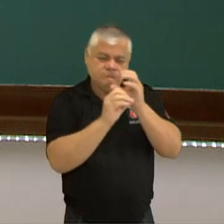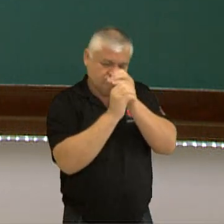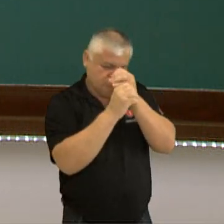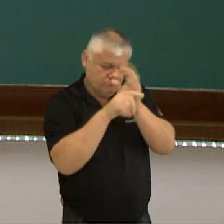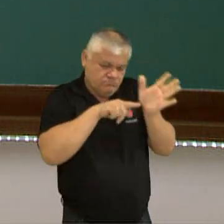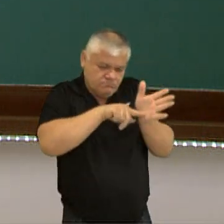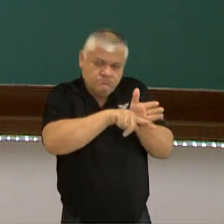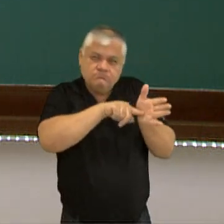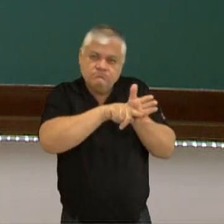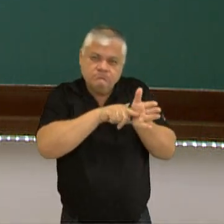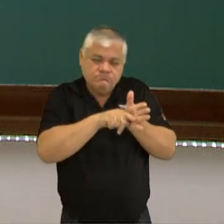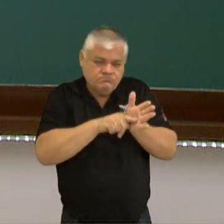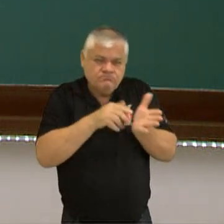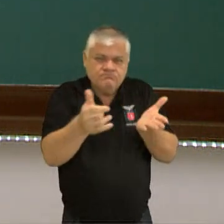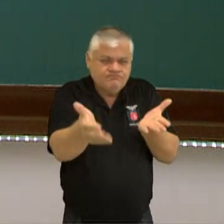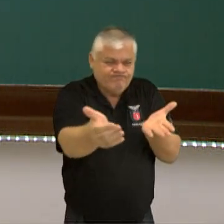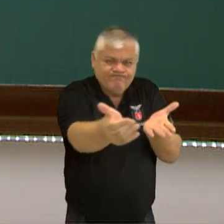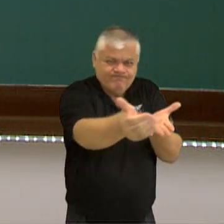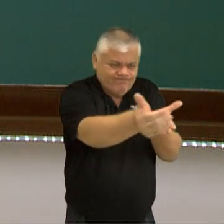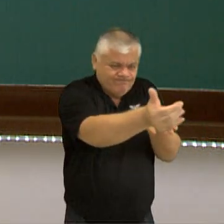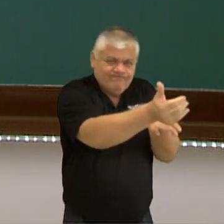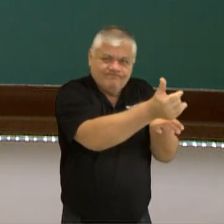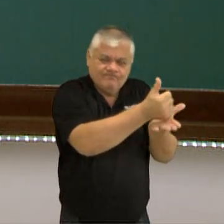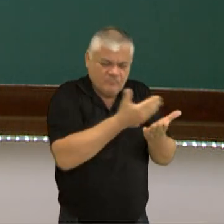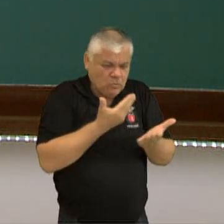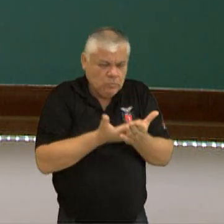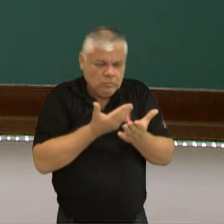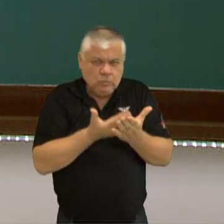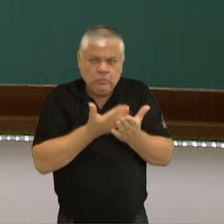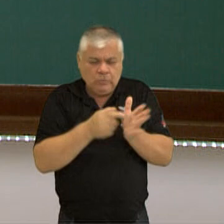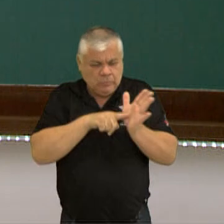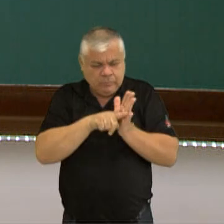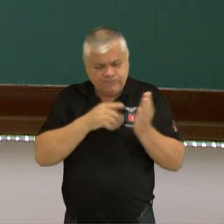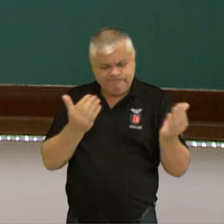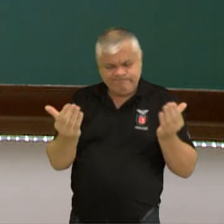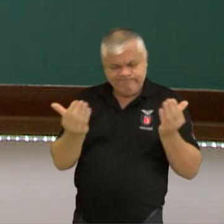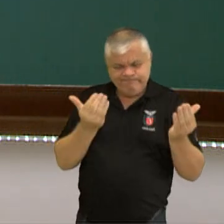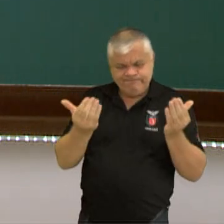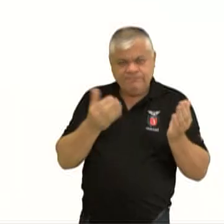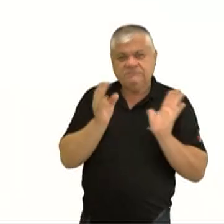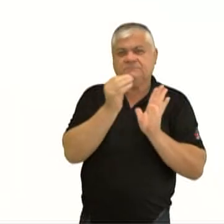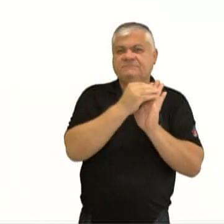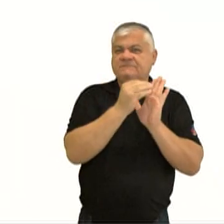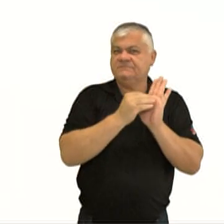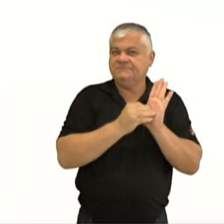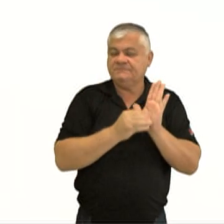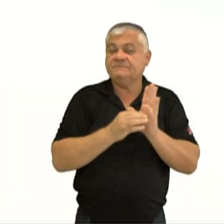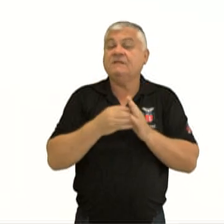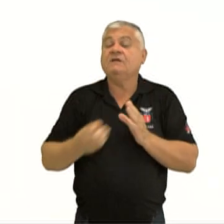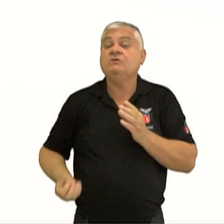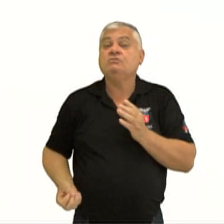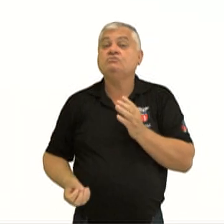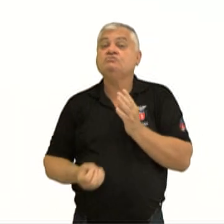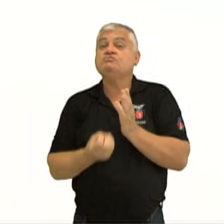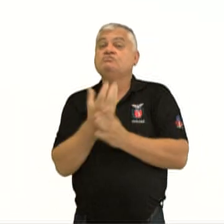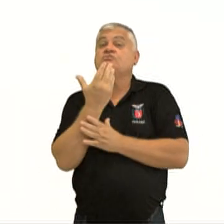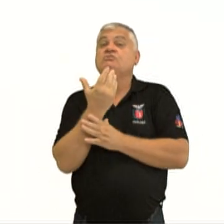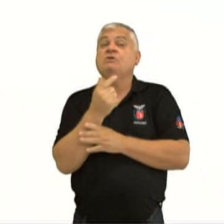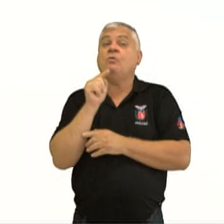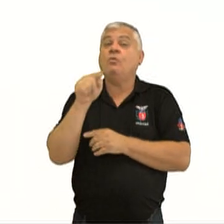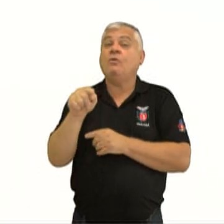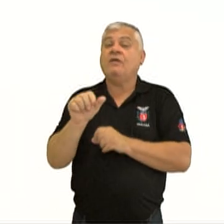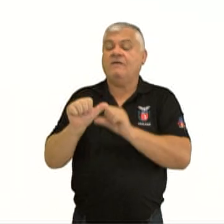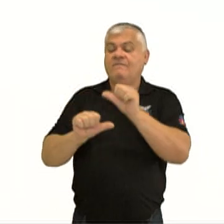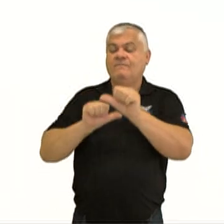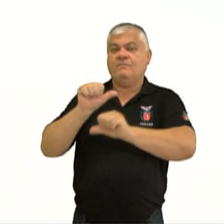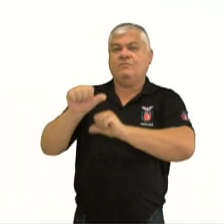pesquisando, coletando informações e fazendo seus registros. Indicam que a vida surgiu de transformações